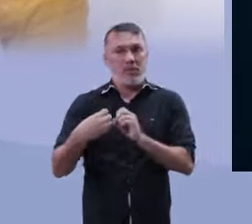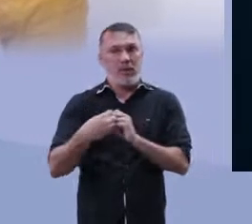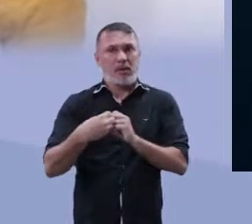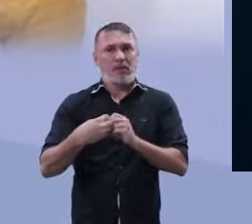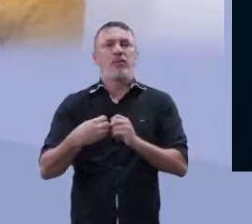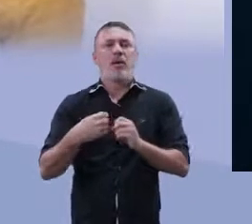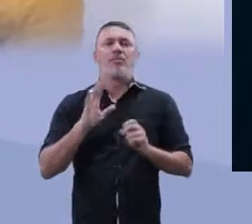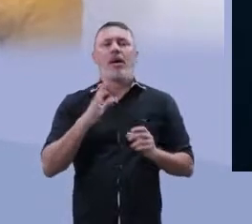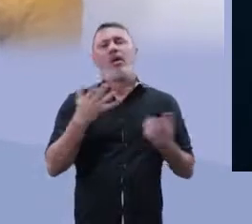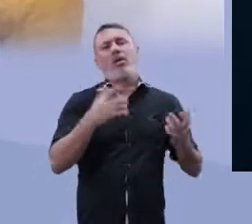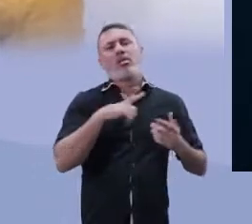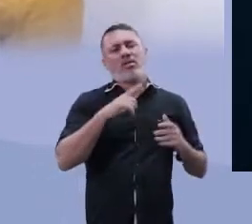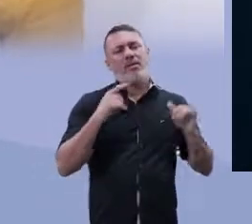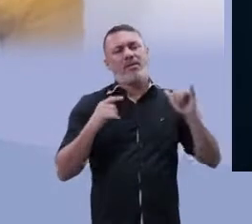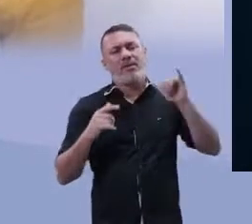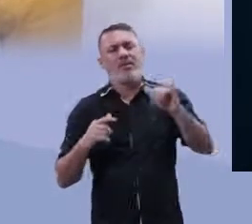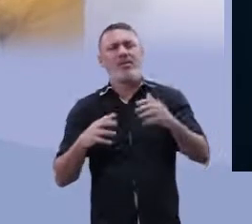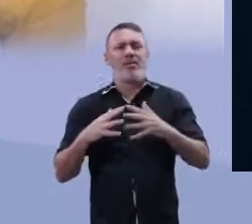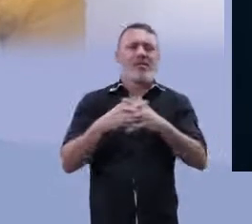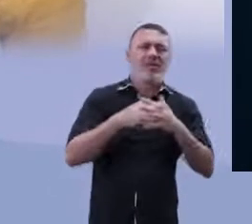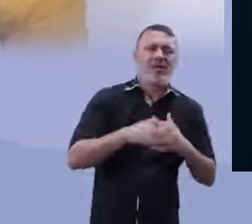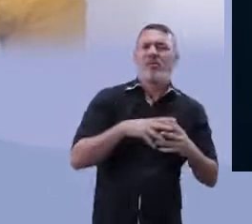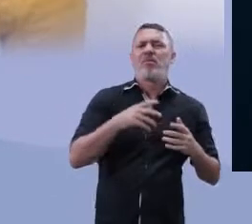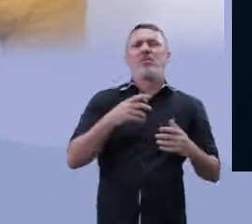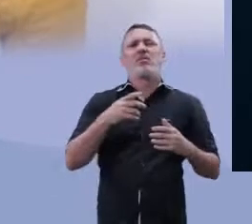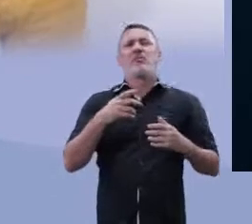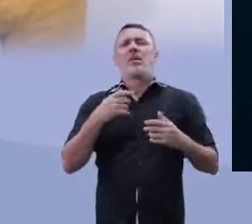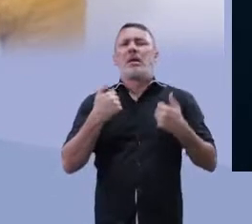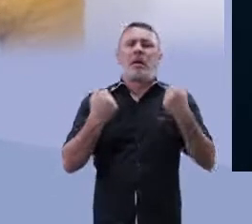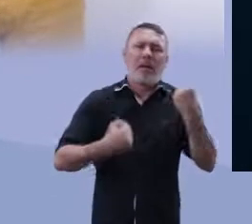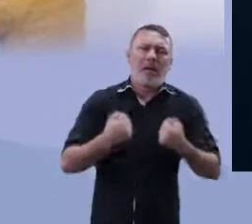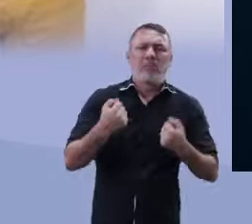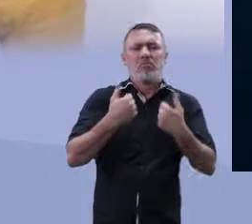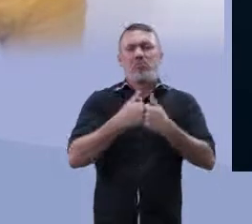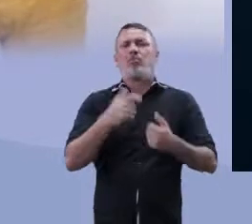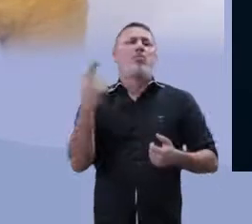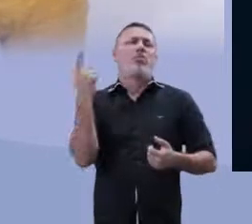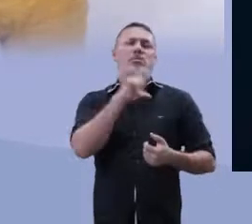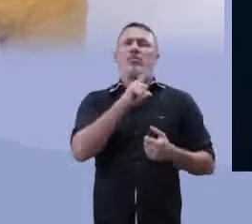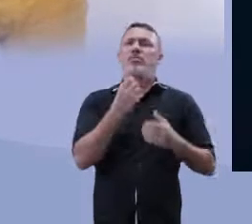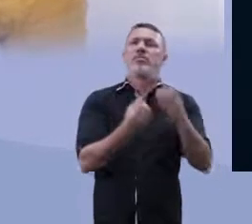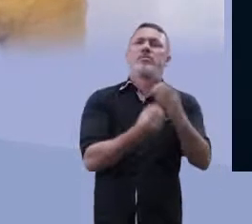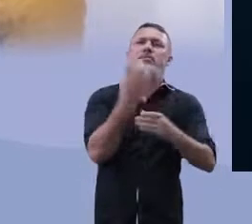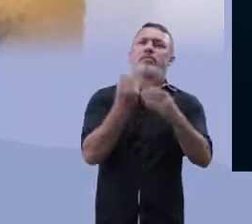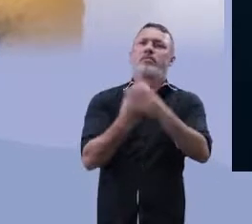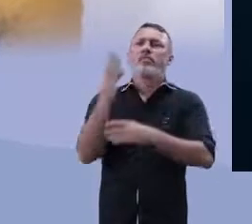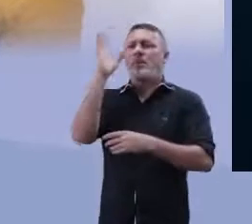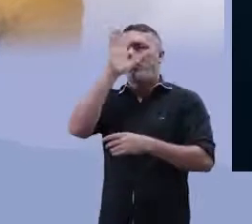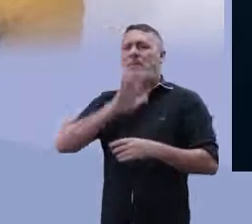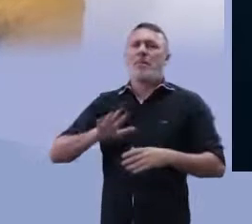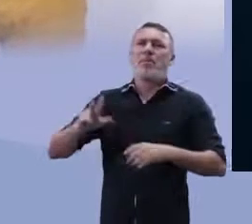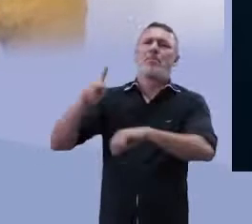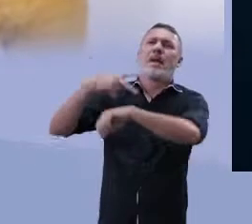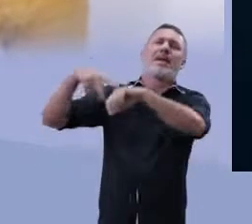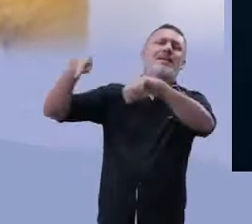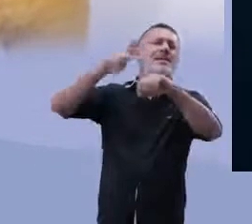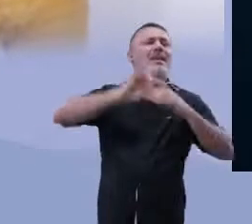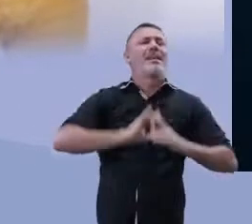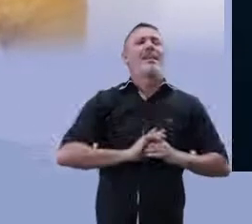de transporte, essas empresas podem se instalar em várias partes do planeta. E ao se instalar em várias partes do planeta, os fatores